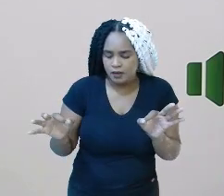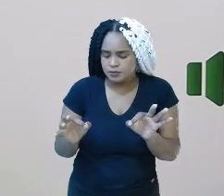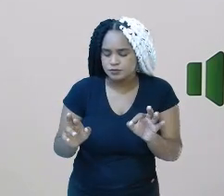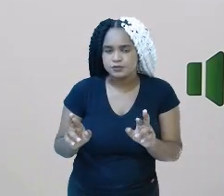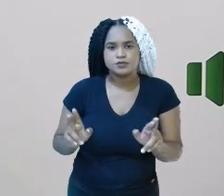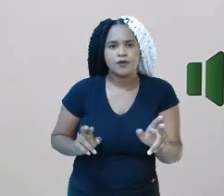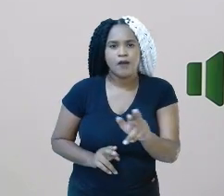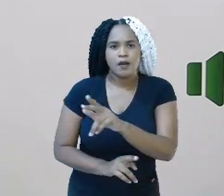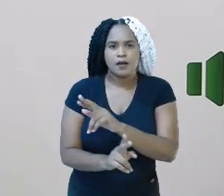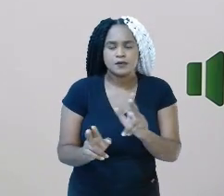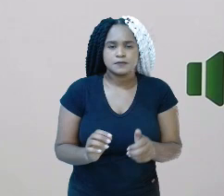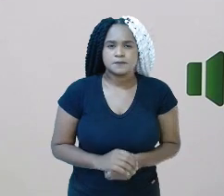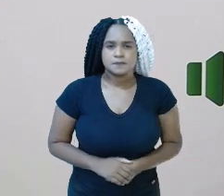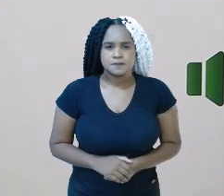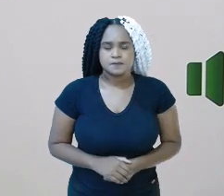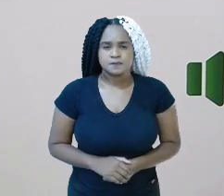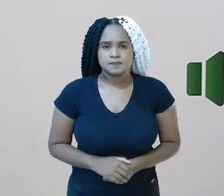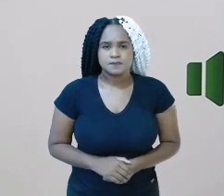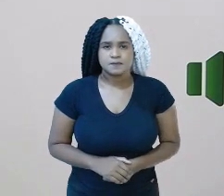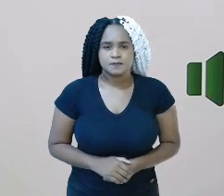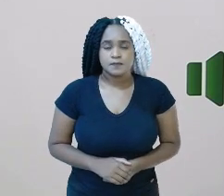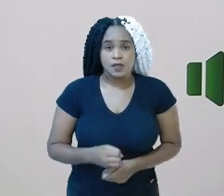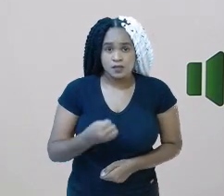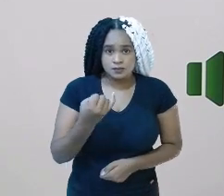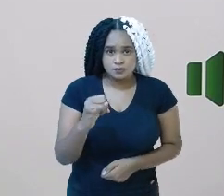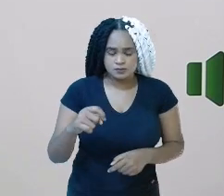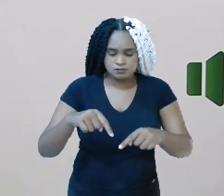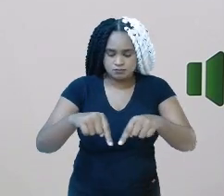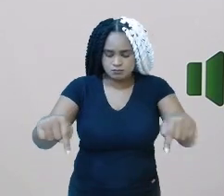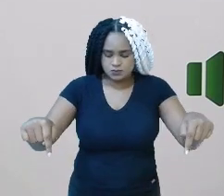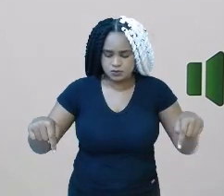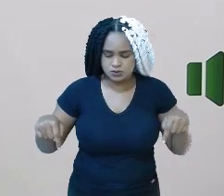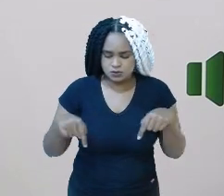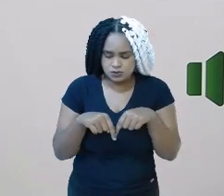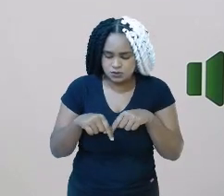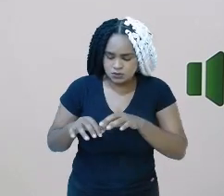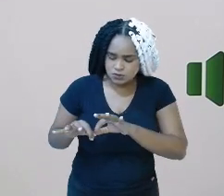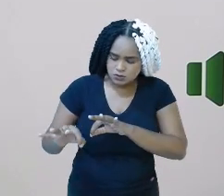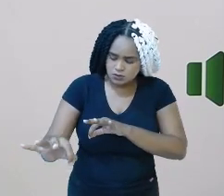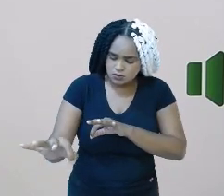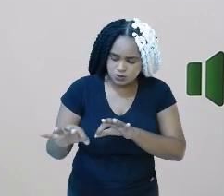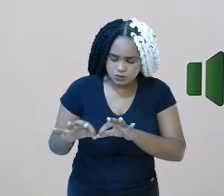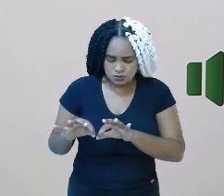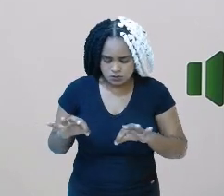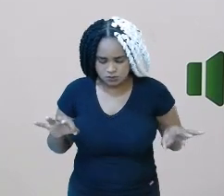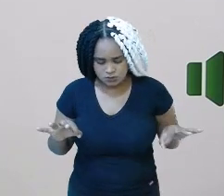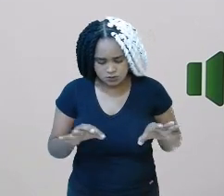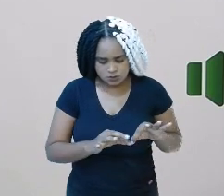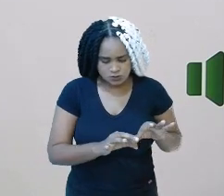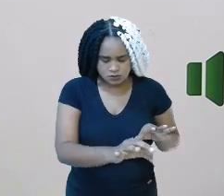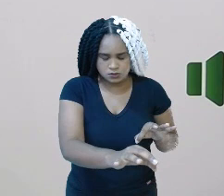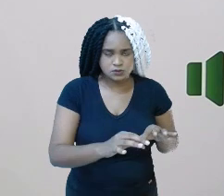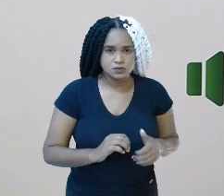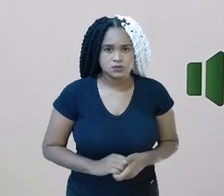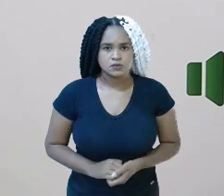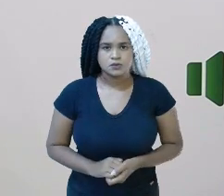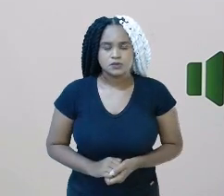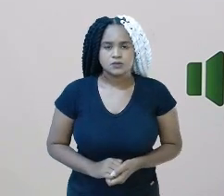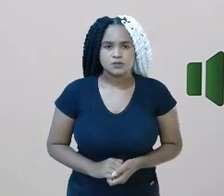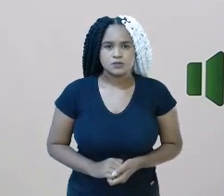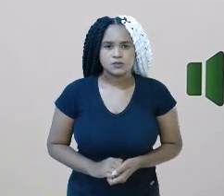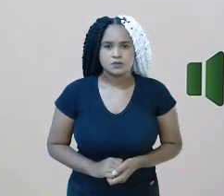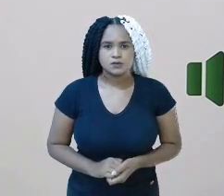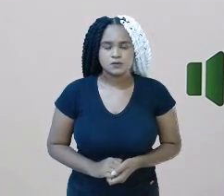Exatamente. Se eu for medir essa sala, esse estúdio, eu